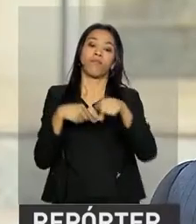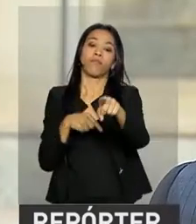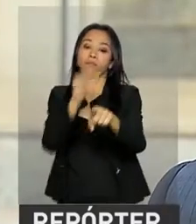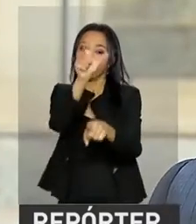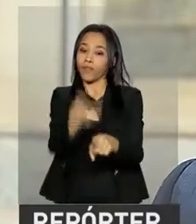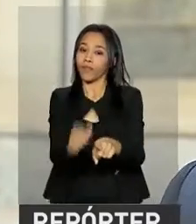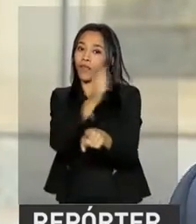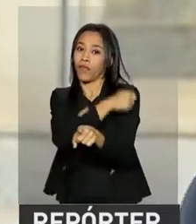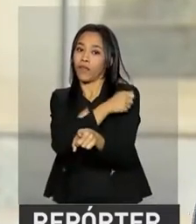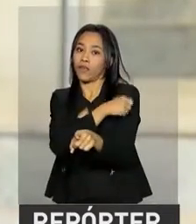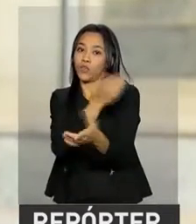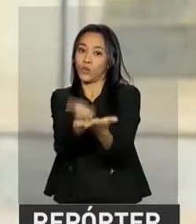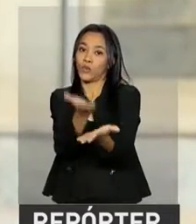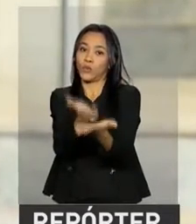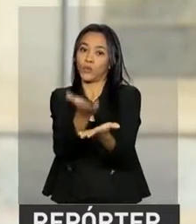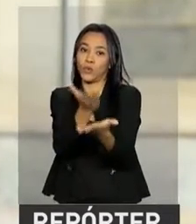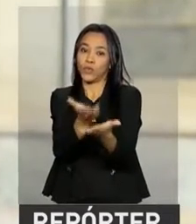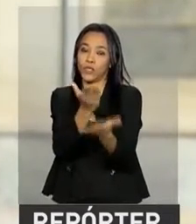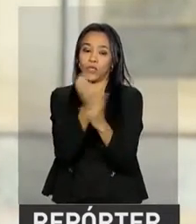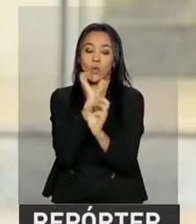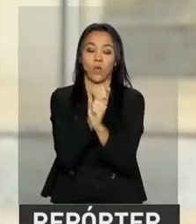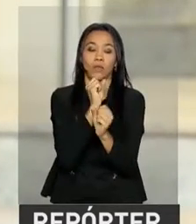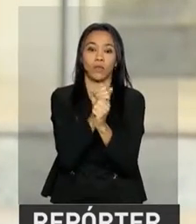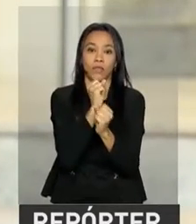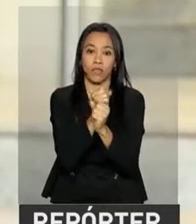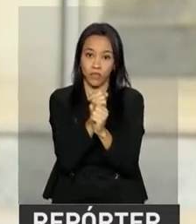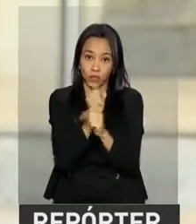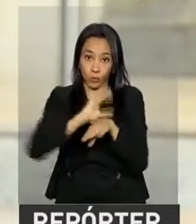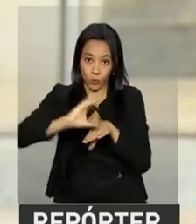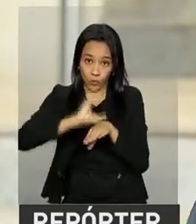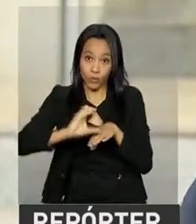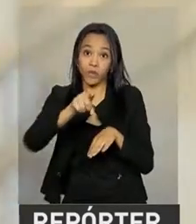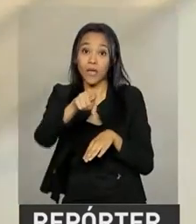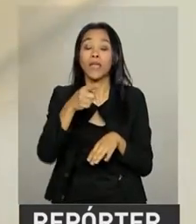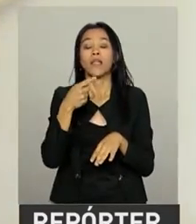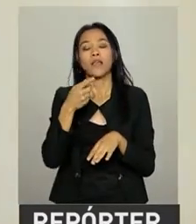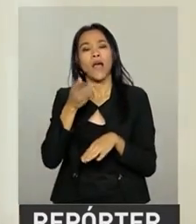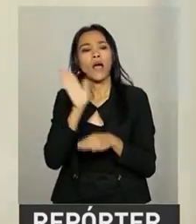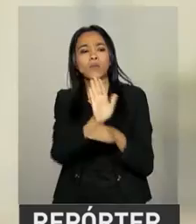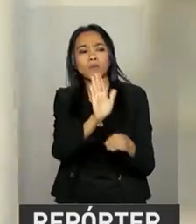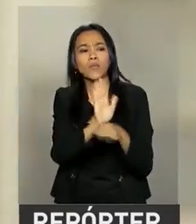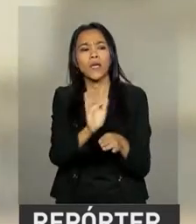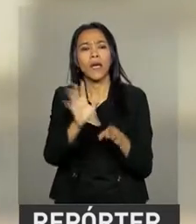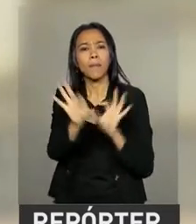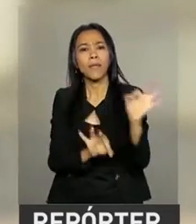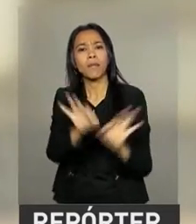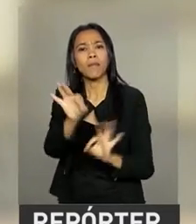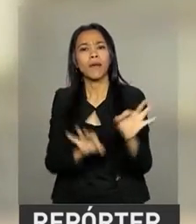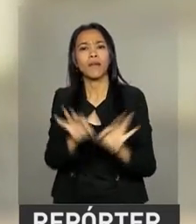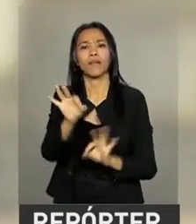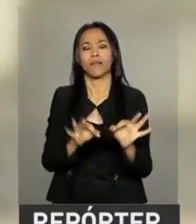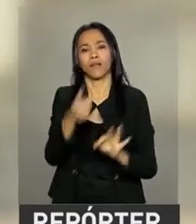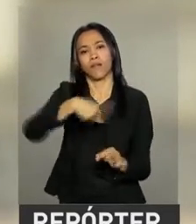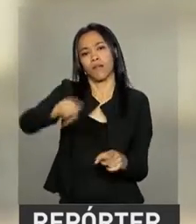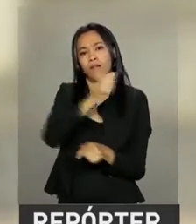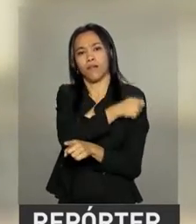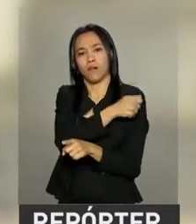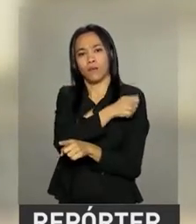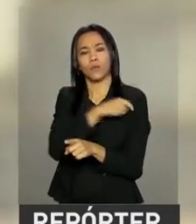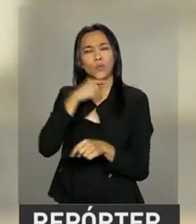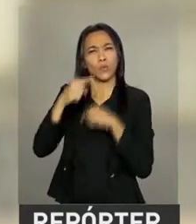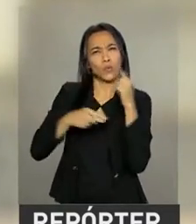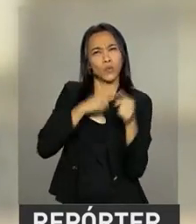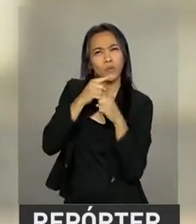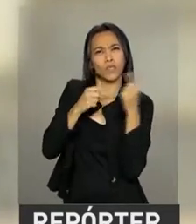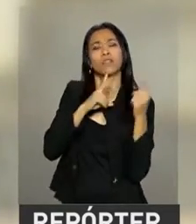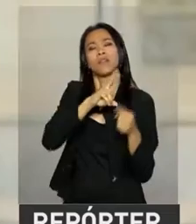de contabilidade Abraão Matos Rocha, ajudar no centro é uma forma de preparar o aluno para enfrentar as dúvidas com as